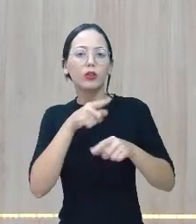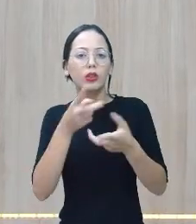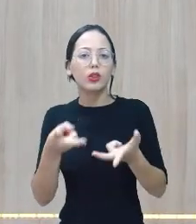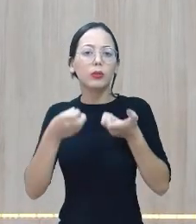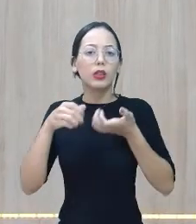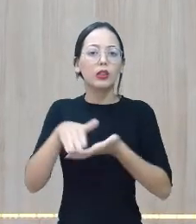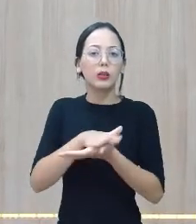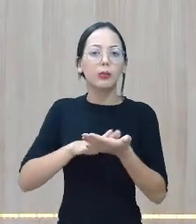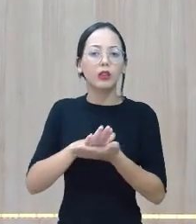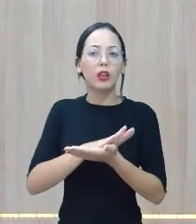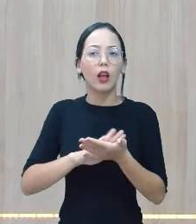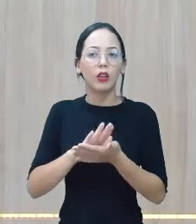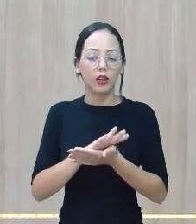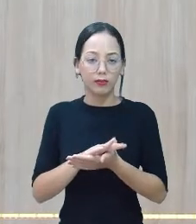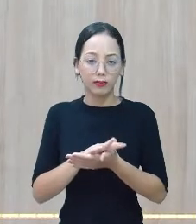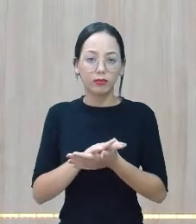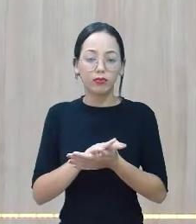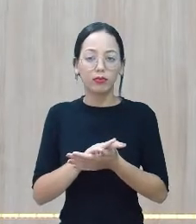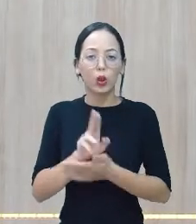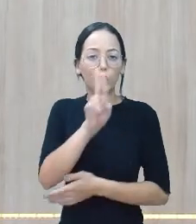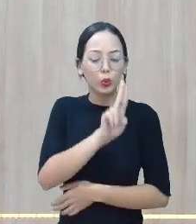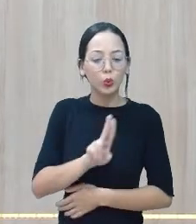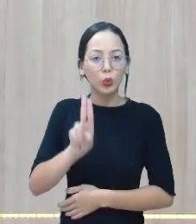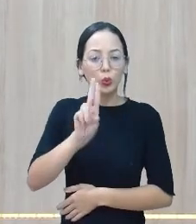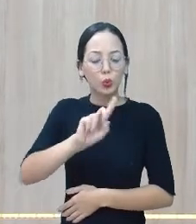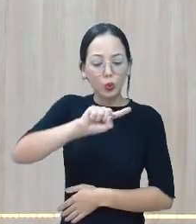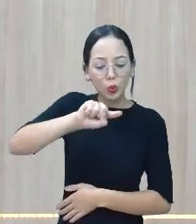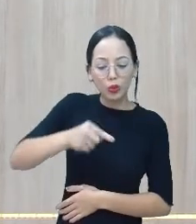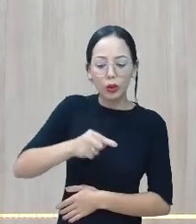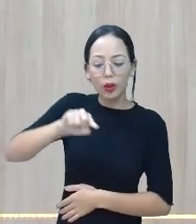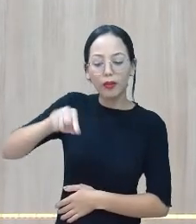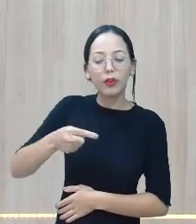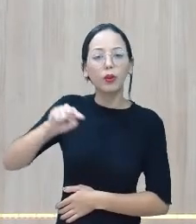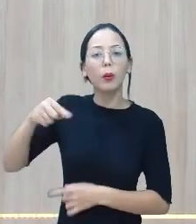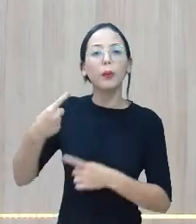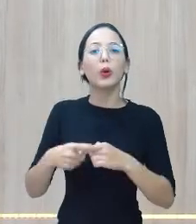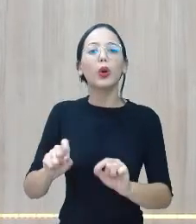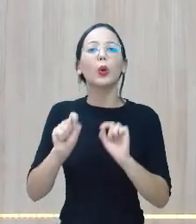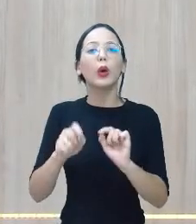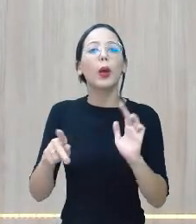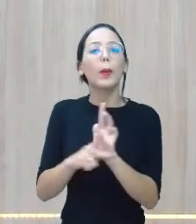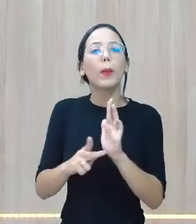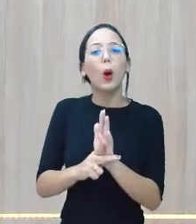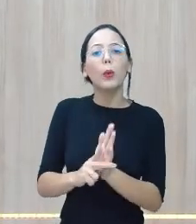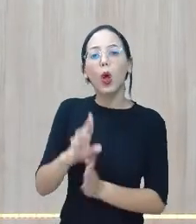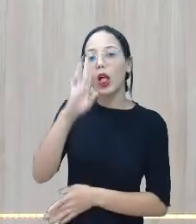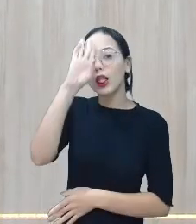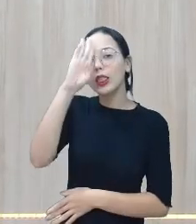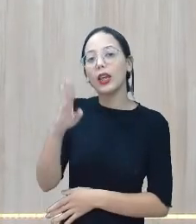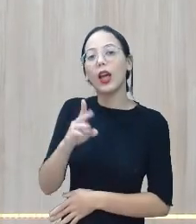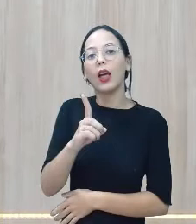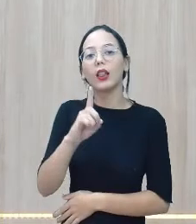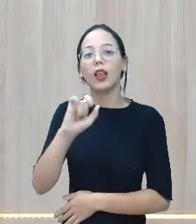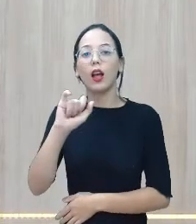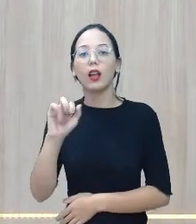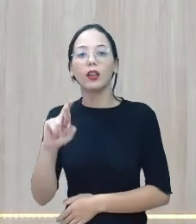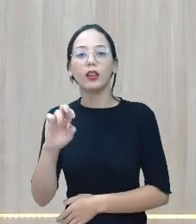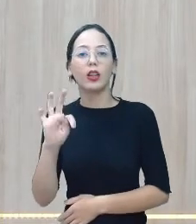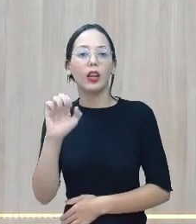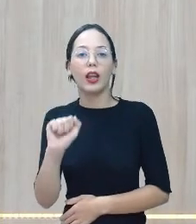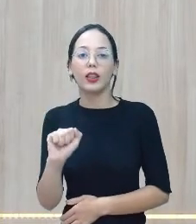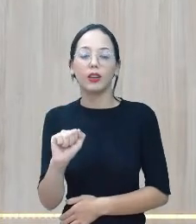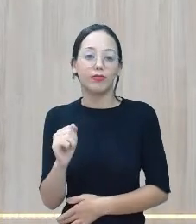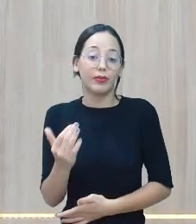percebem o uso da vírgula, porque está na ordem direta. Então, aqui não